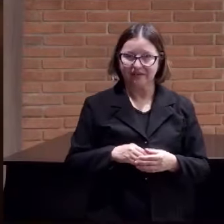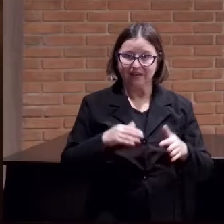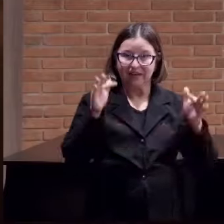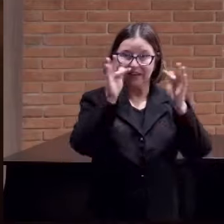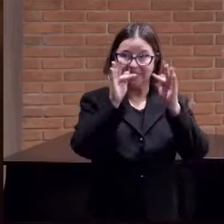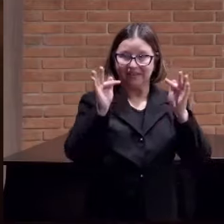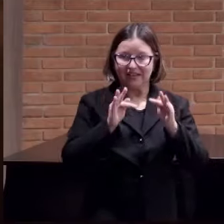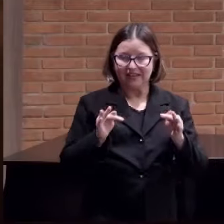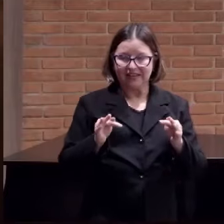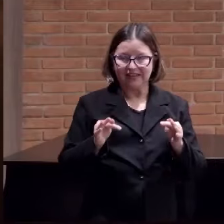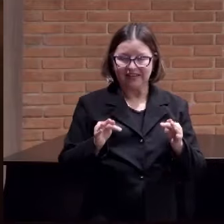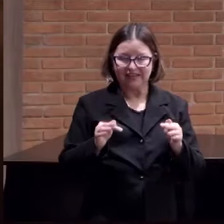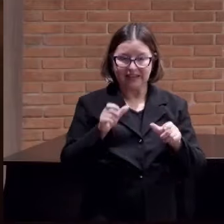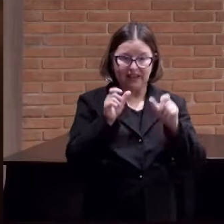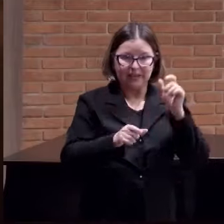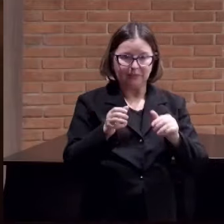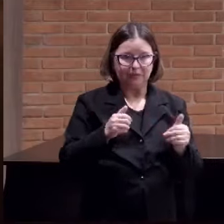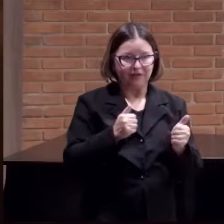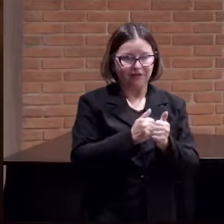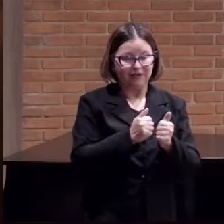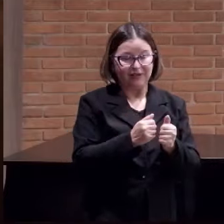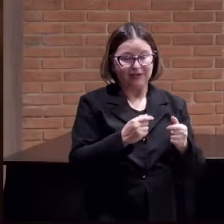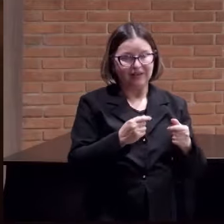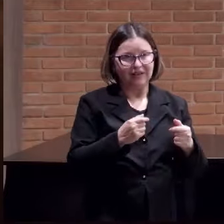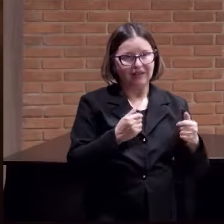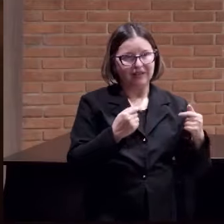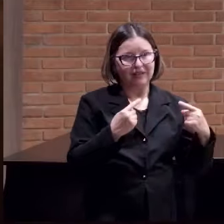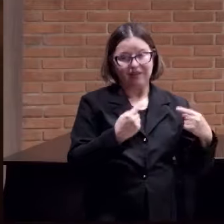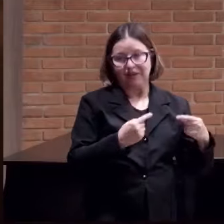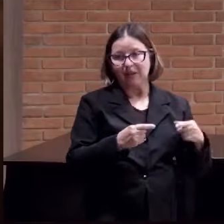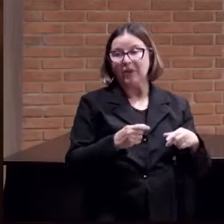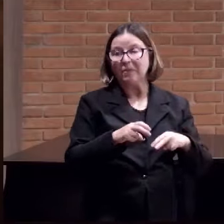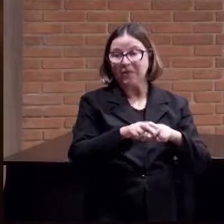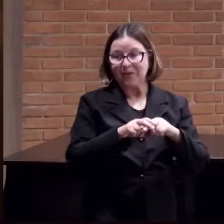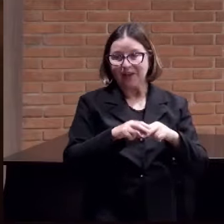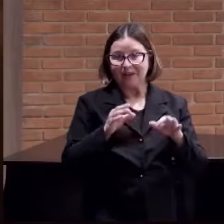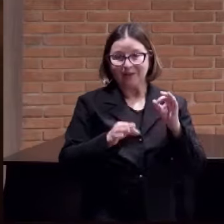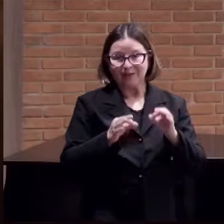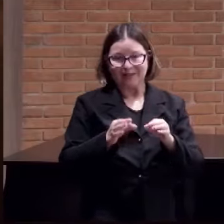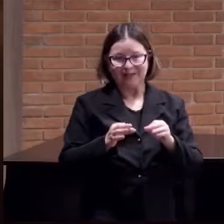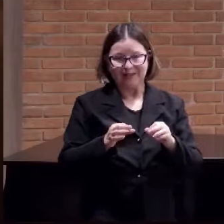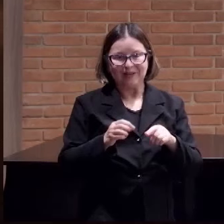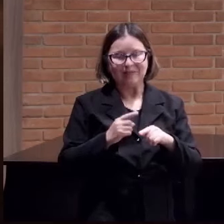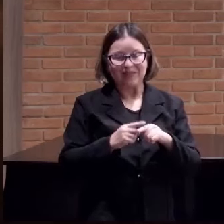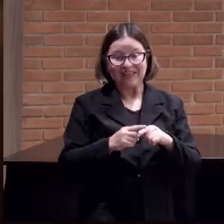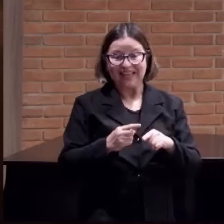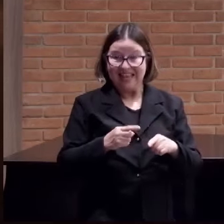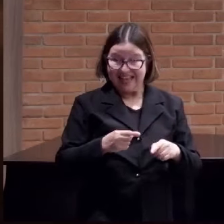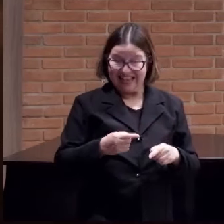Bem-aventurados os perseguidos por causa da justiça, porque deles é o reino dos céus.